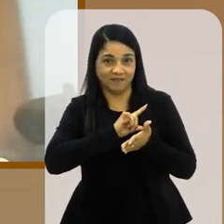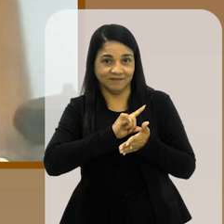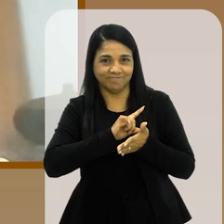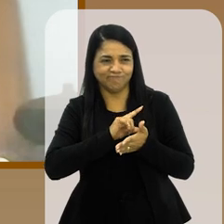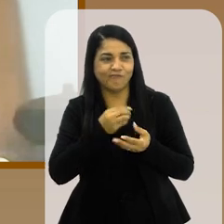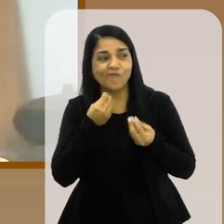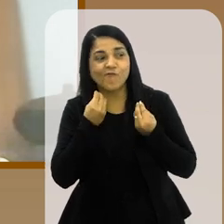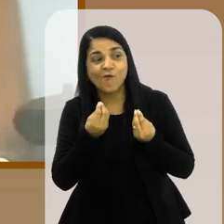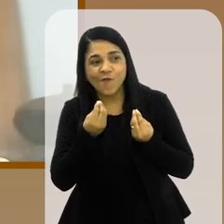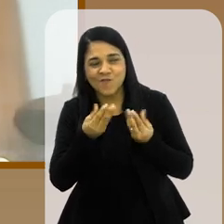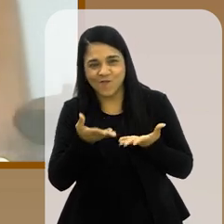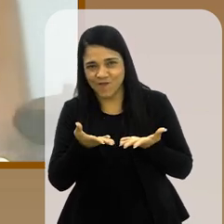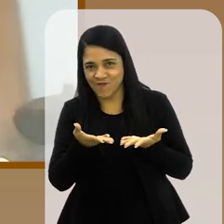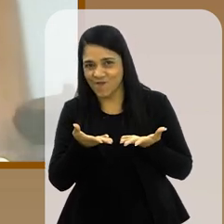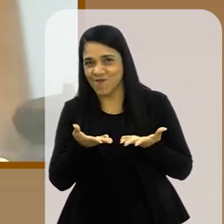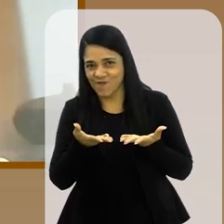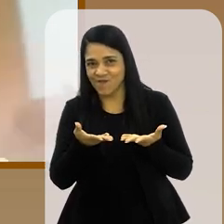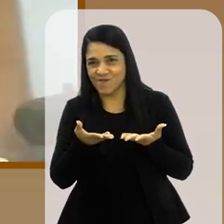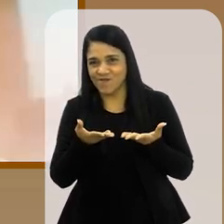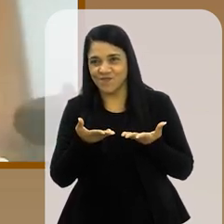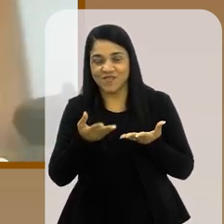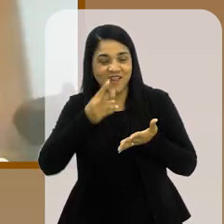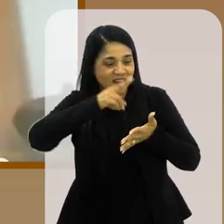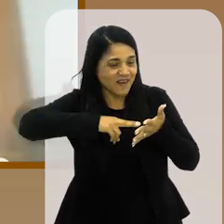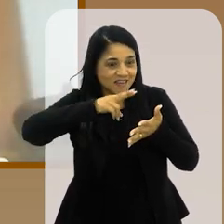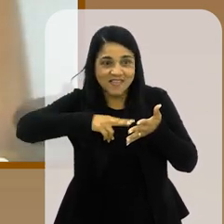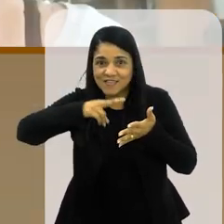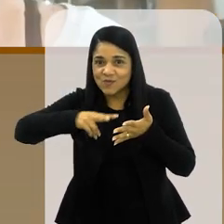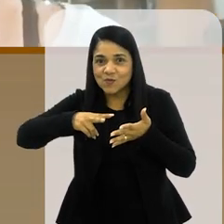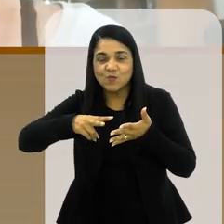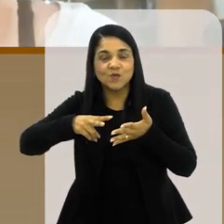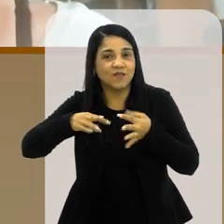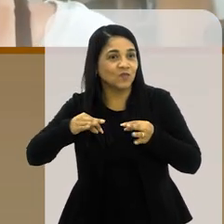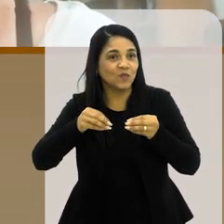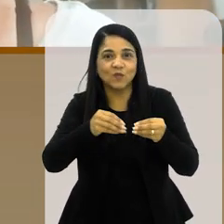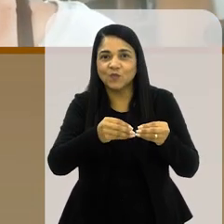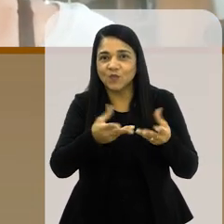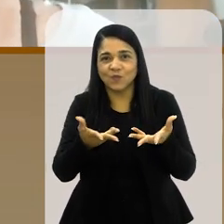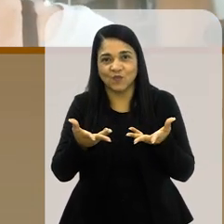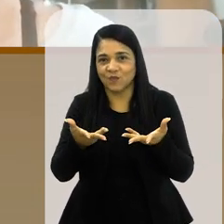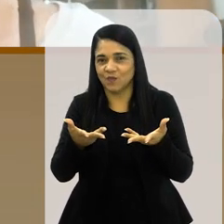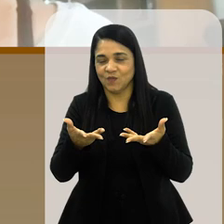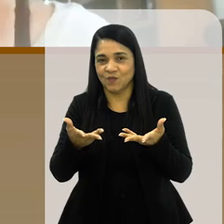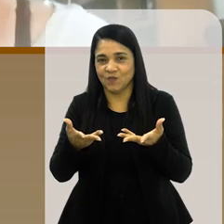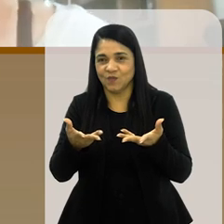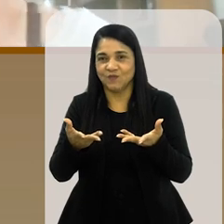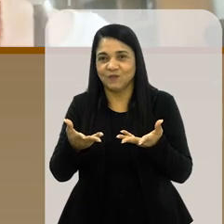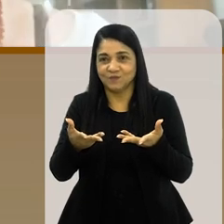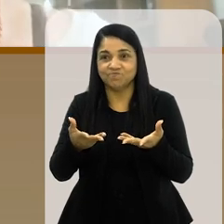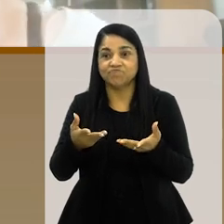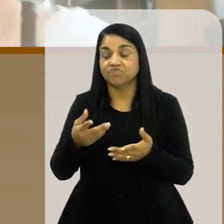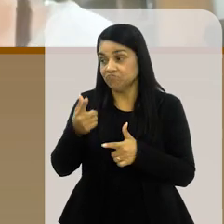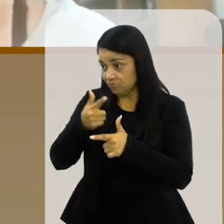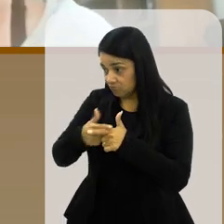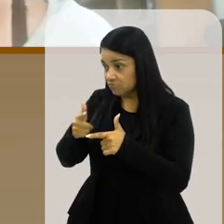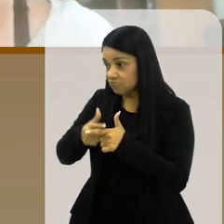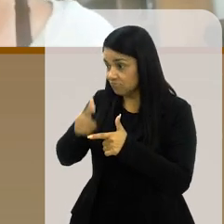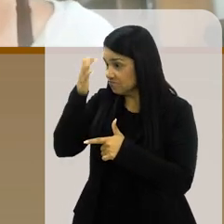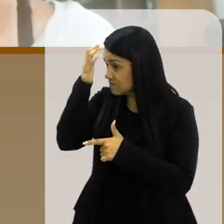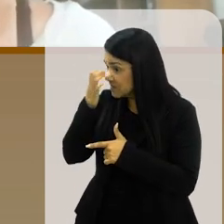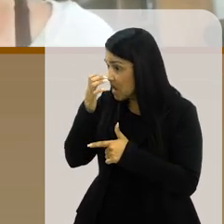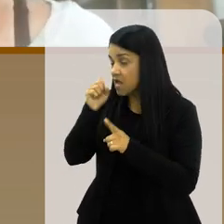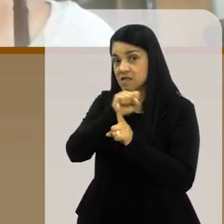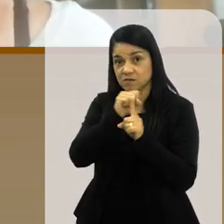Olha só, leitura, ela vai para todos os lados quando você lê. Você É, que é pode um ser um problema filho. sério, né, da